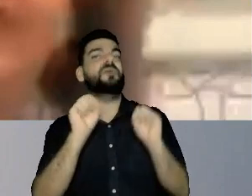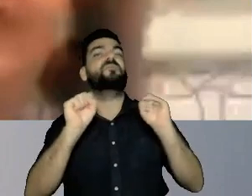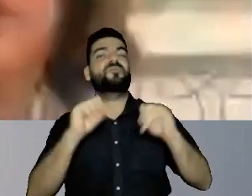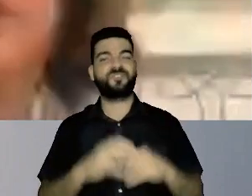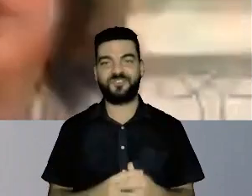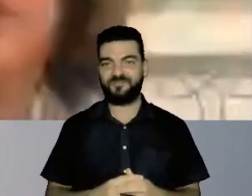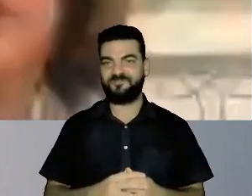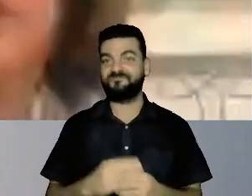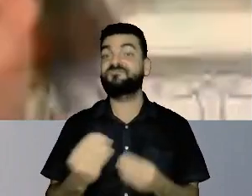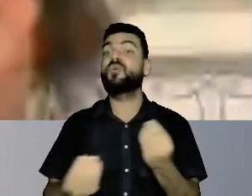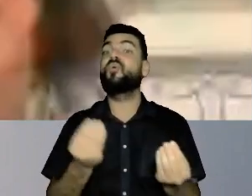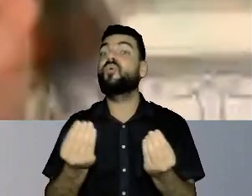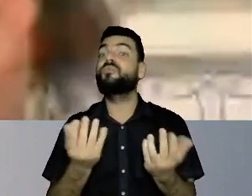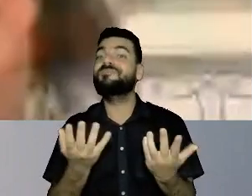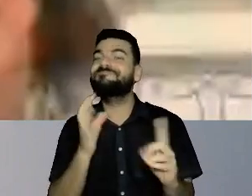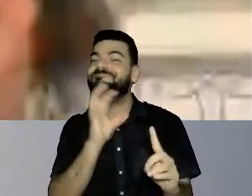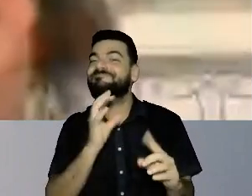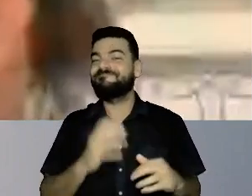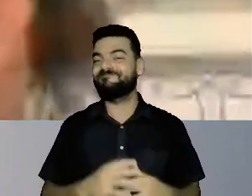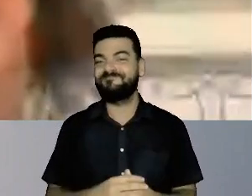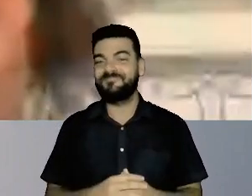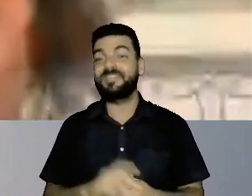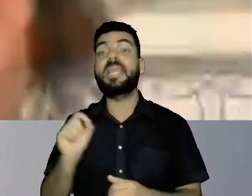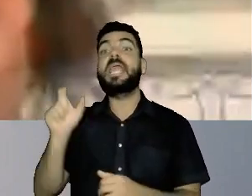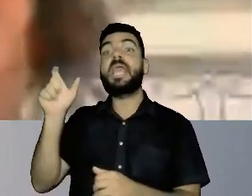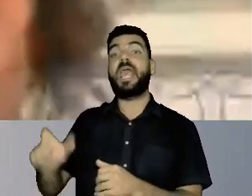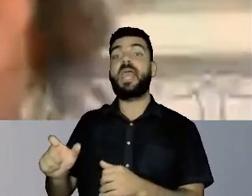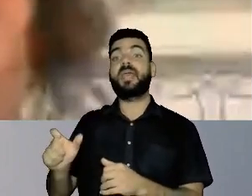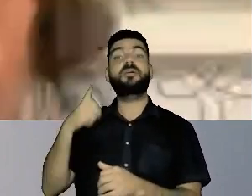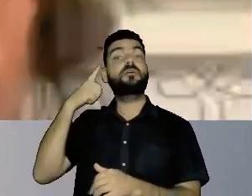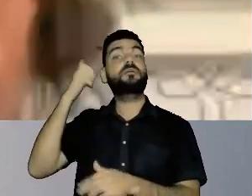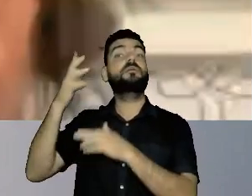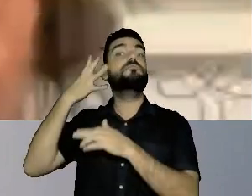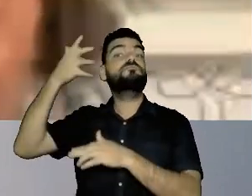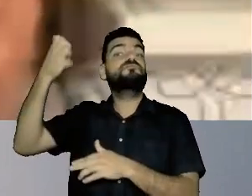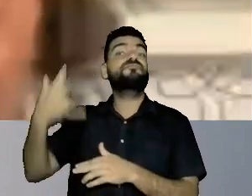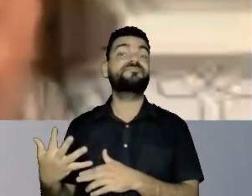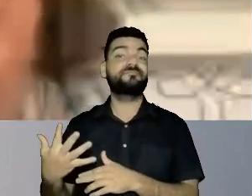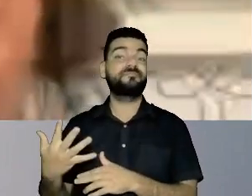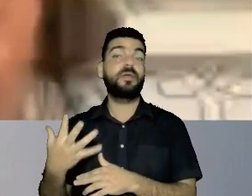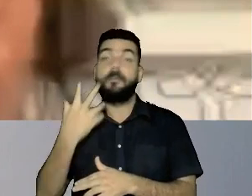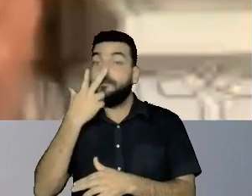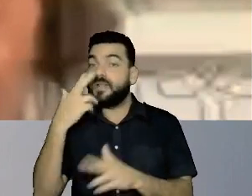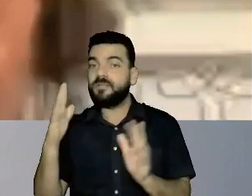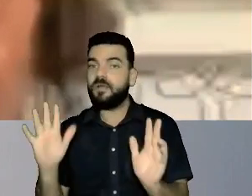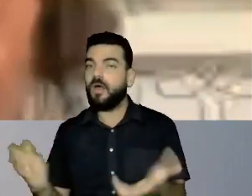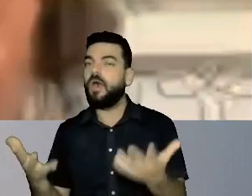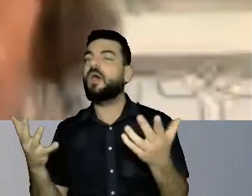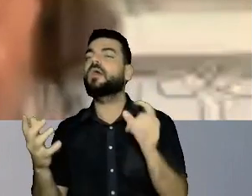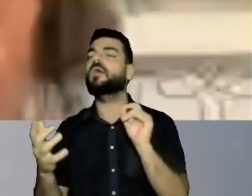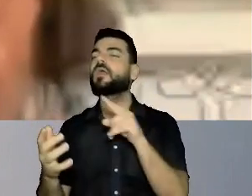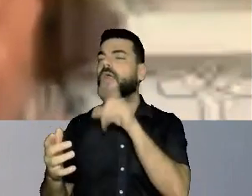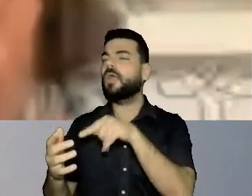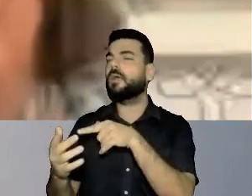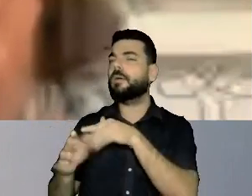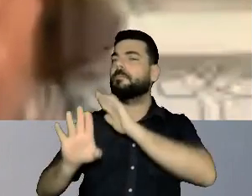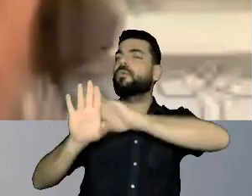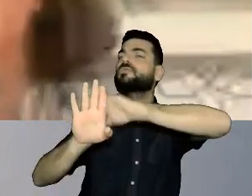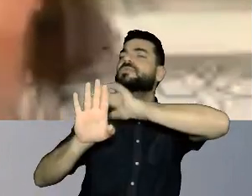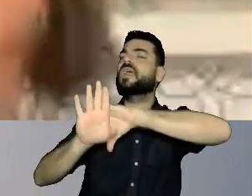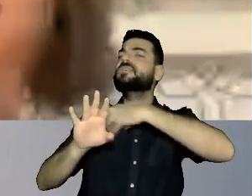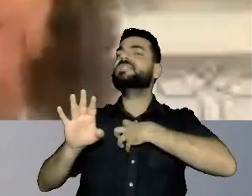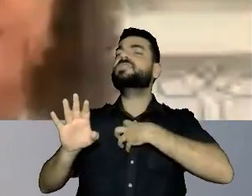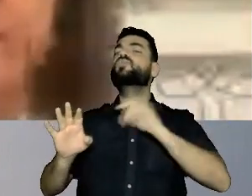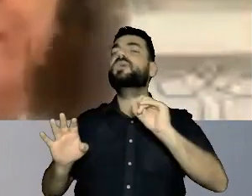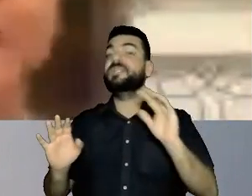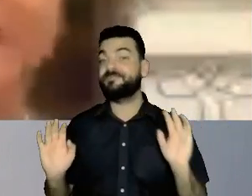está sendo representada, está sendo vista de alguma maneira, mas tem o lado perigoso, porque a partir de onde vem essa representação?